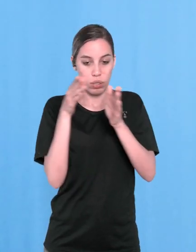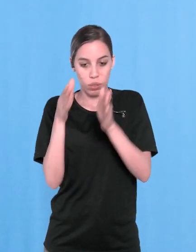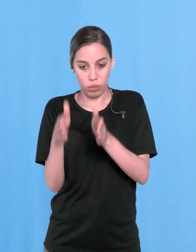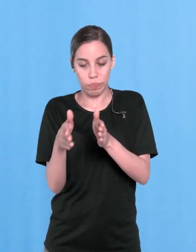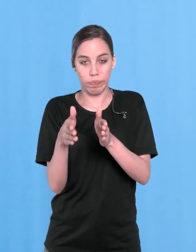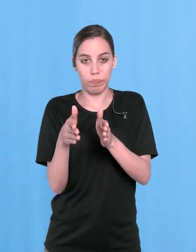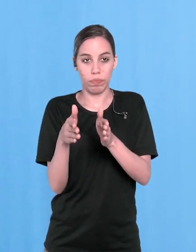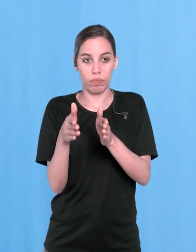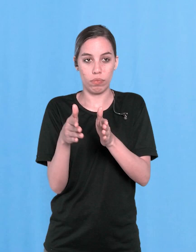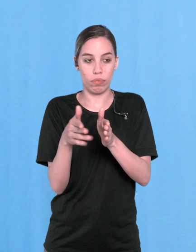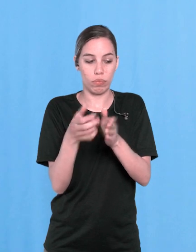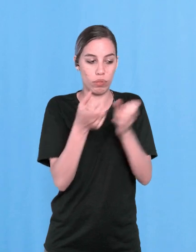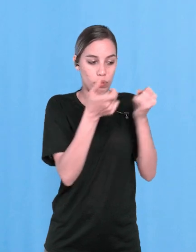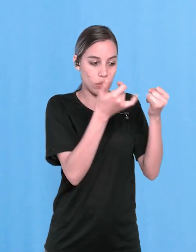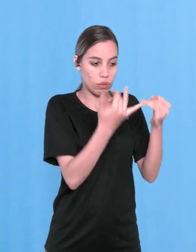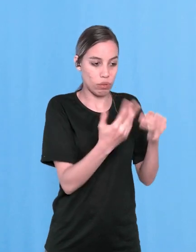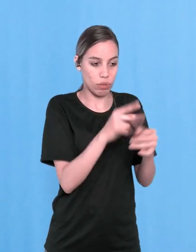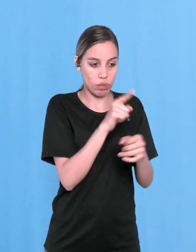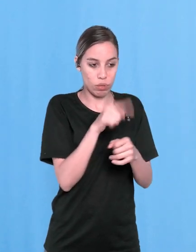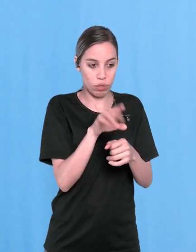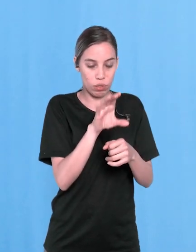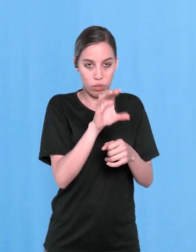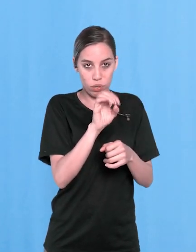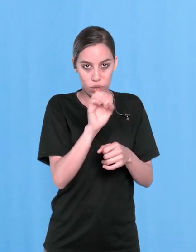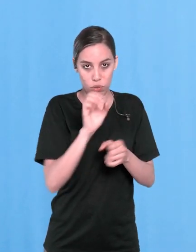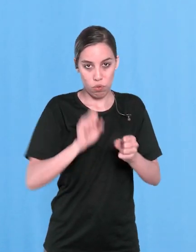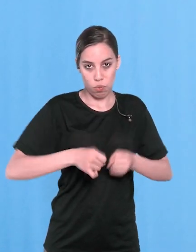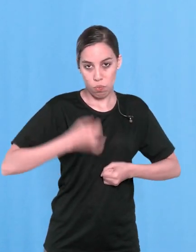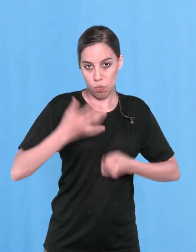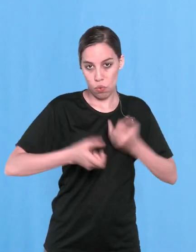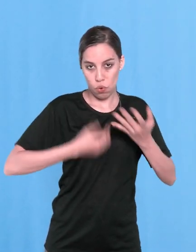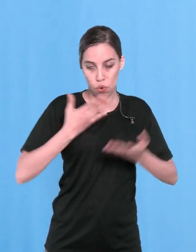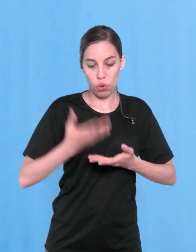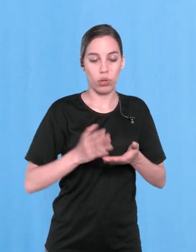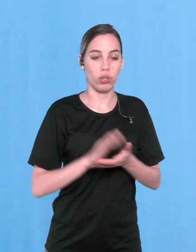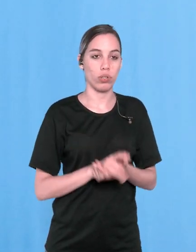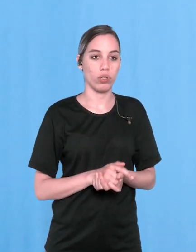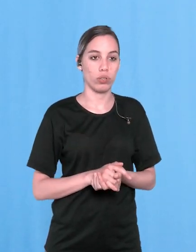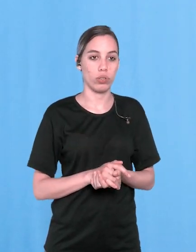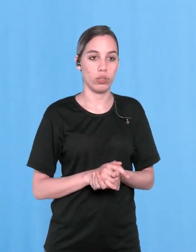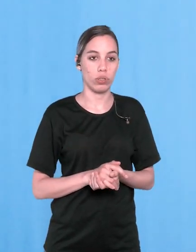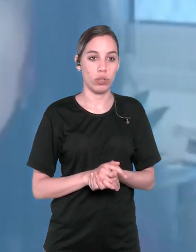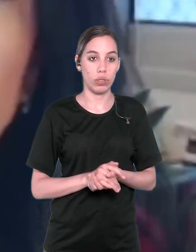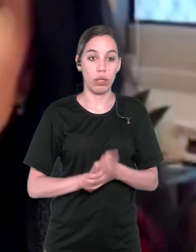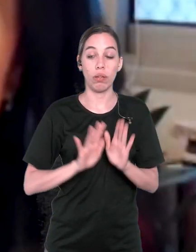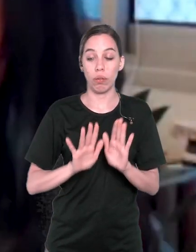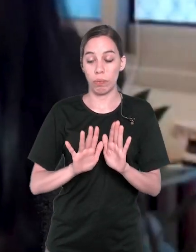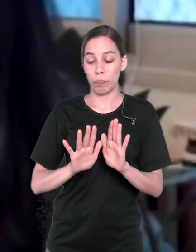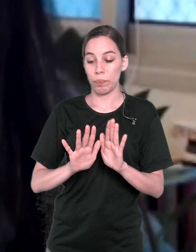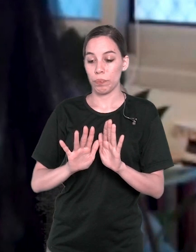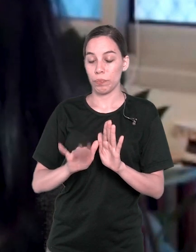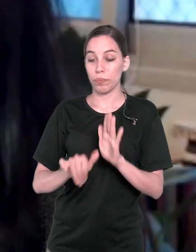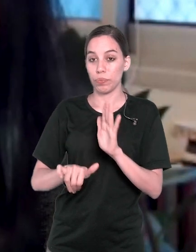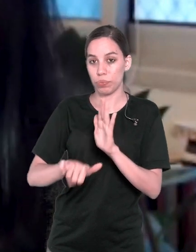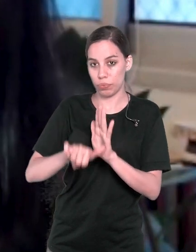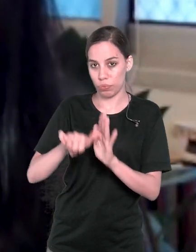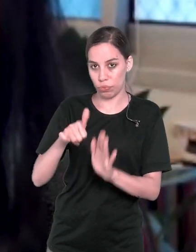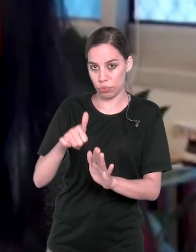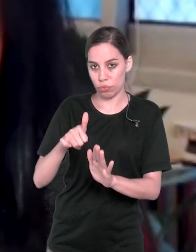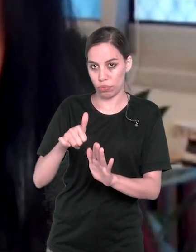gente entra na zoopoética também, né? Sim. Primeiro, eu fiz